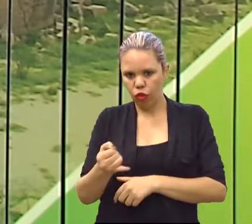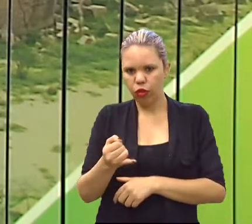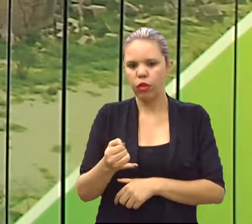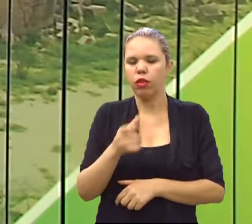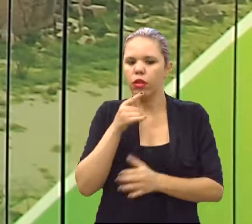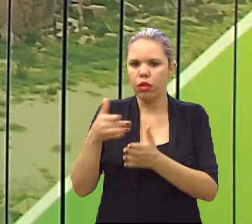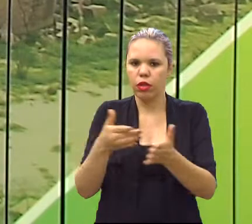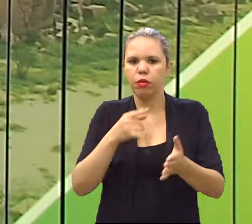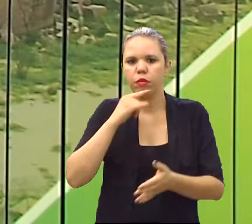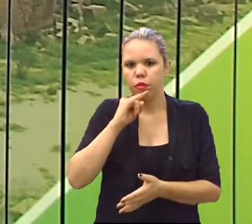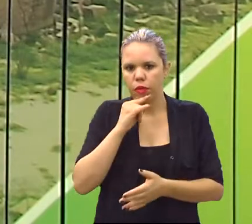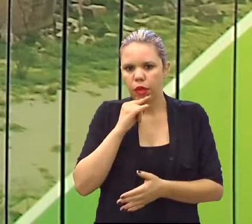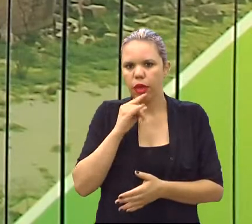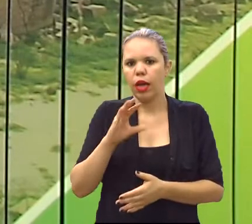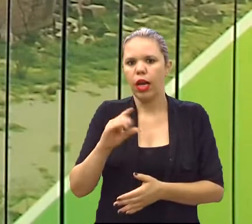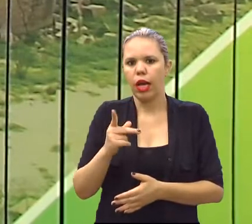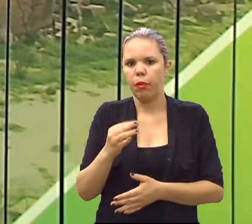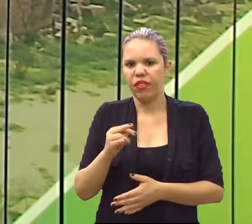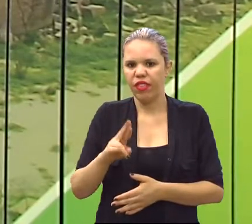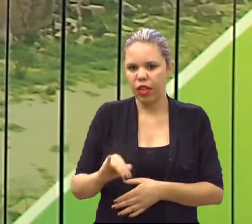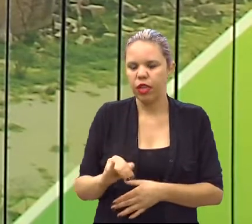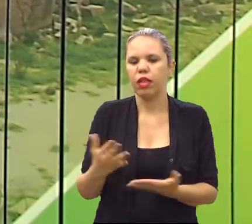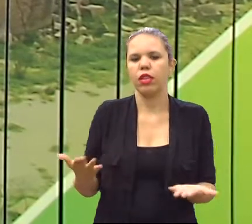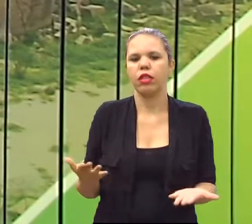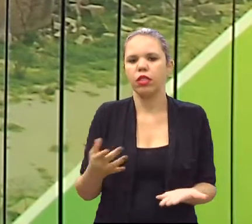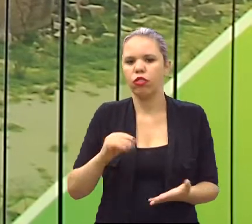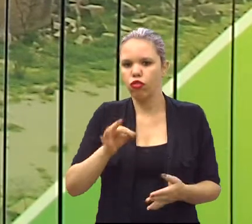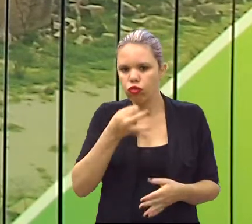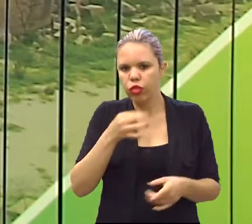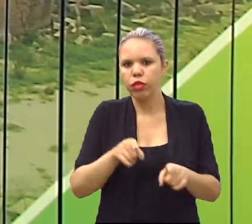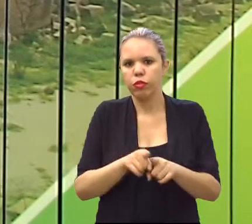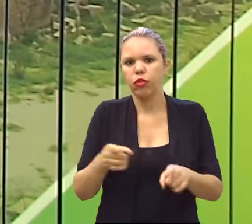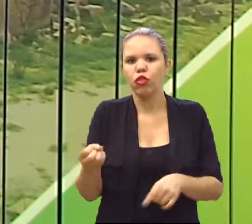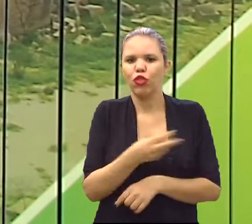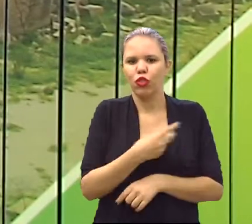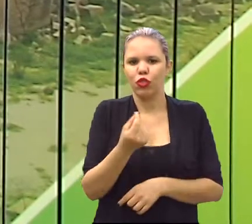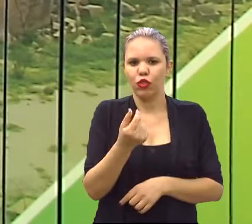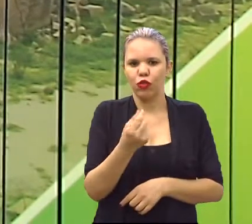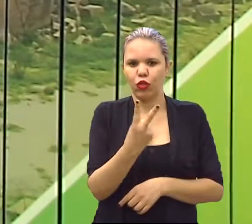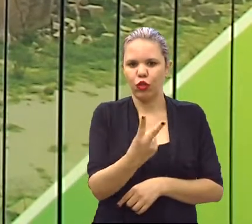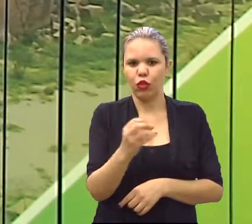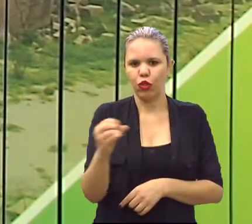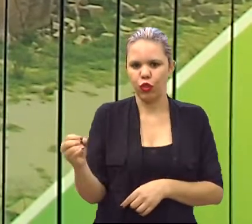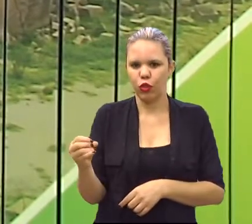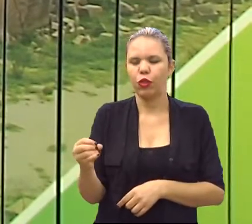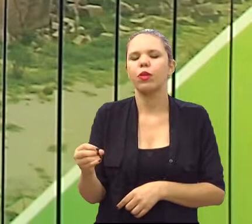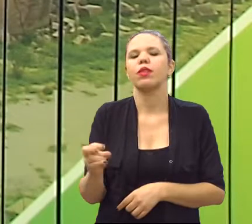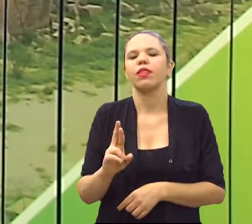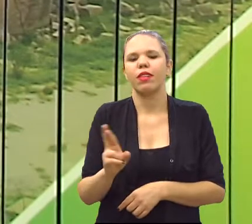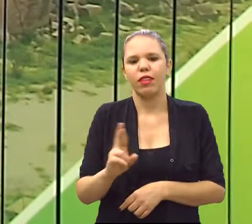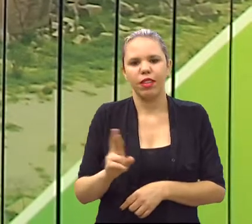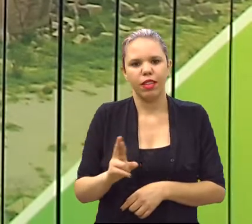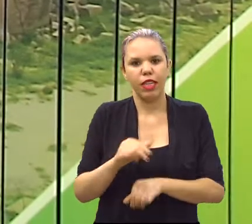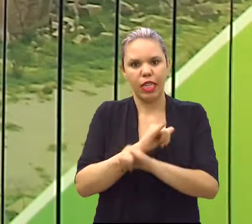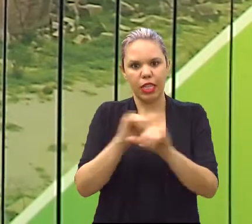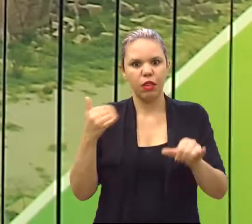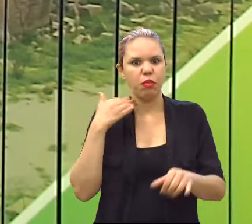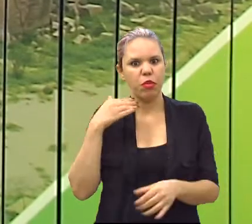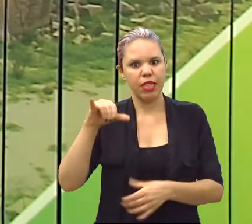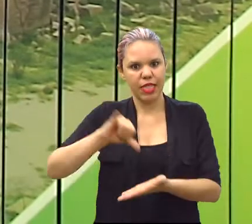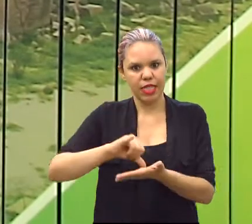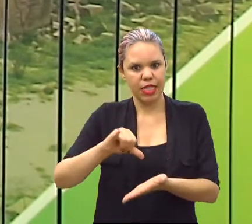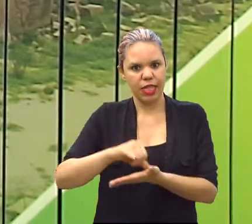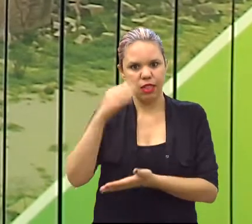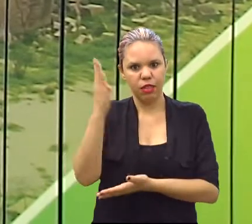rios Piracicaba, Capivari e Jundiaí. E a nova nota de R$ 200 anunciada pelo Banco Central do Brasil chama